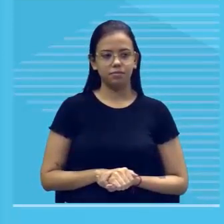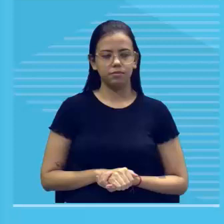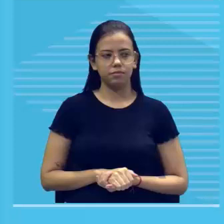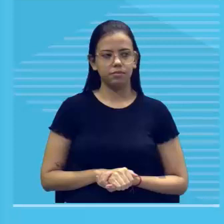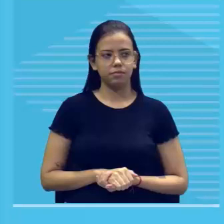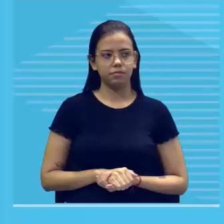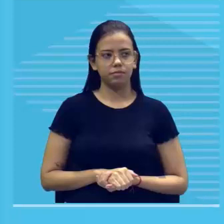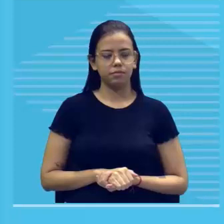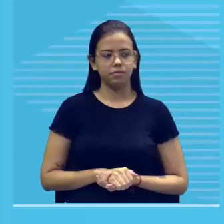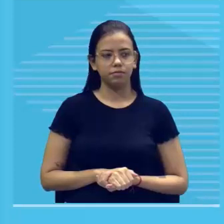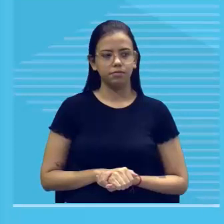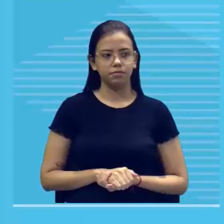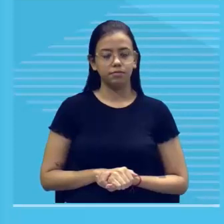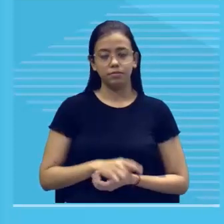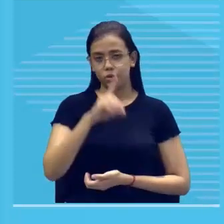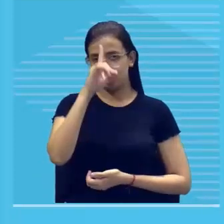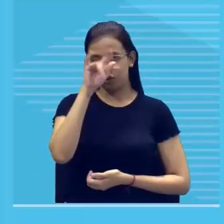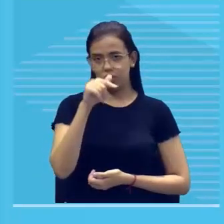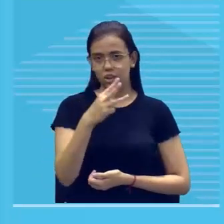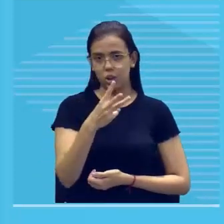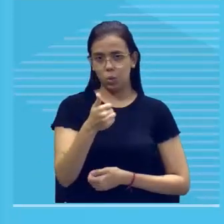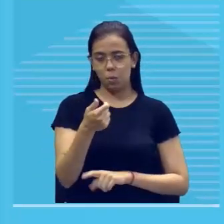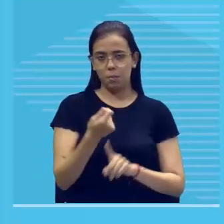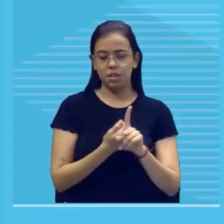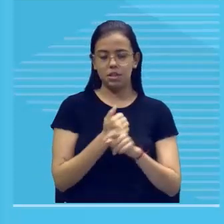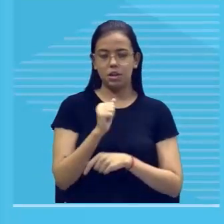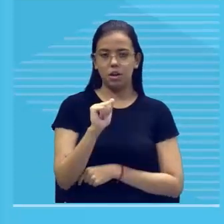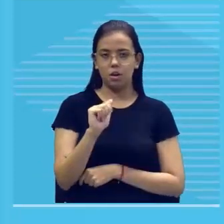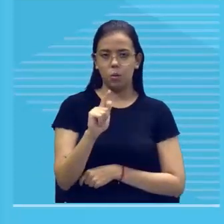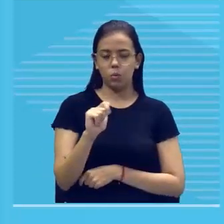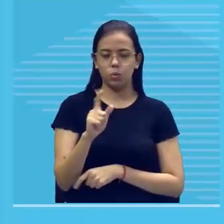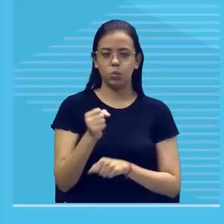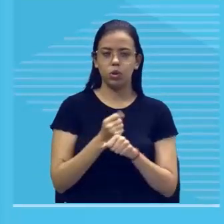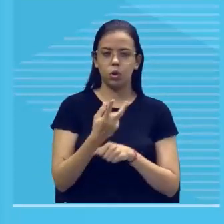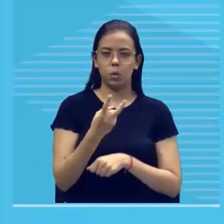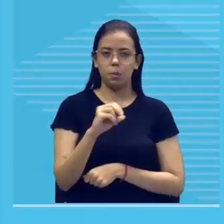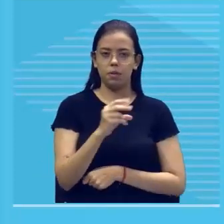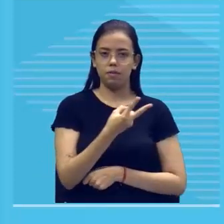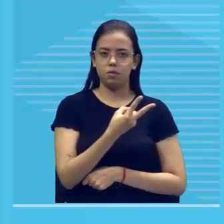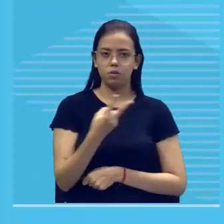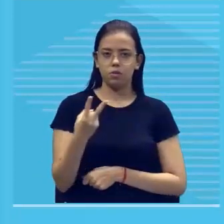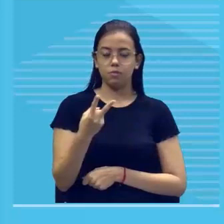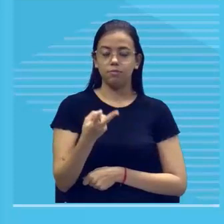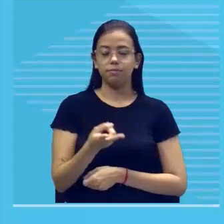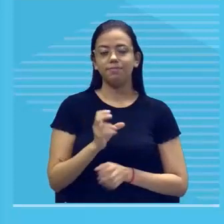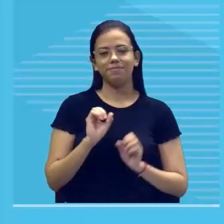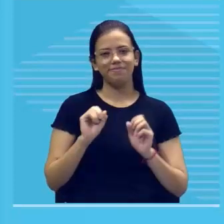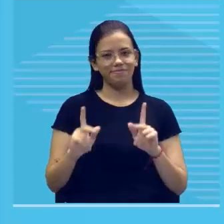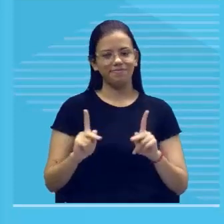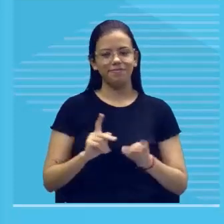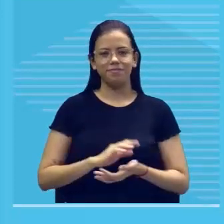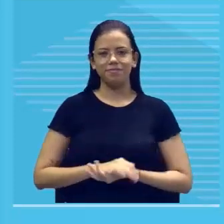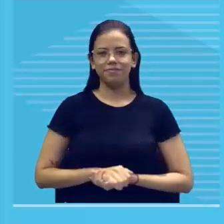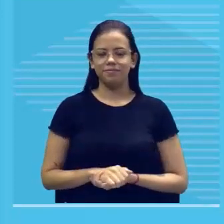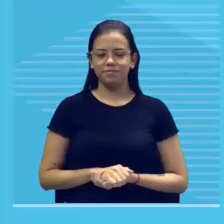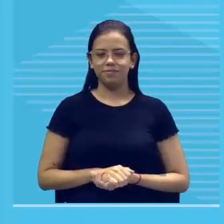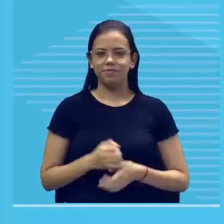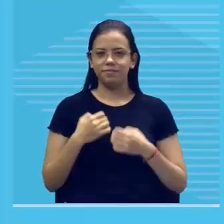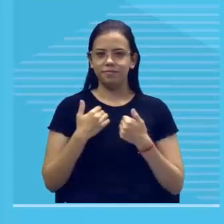o 31/8 de 2022 tá beleza